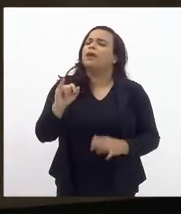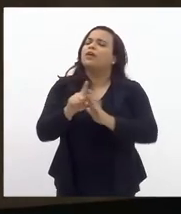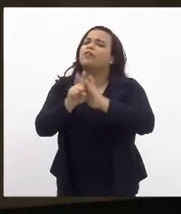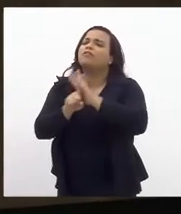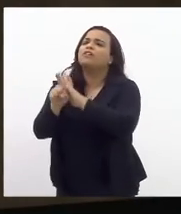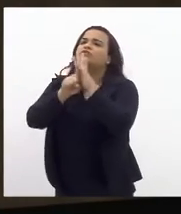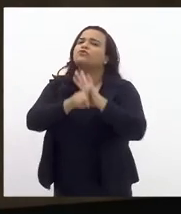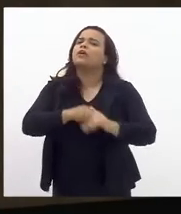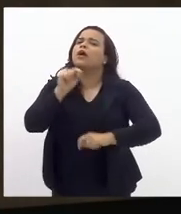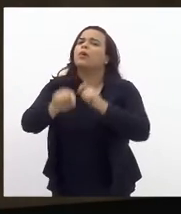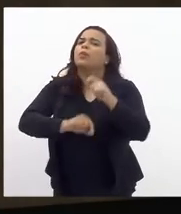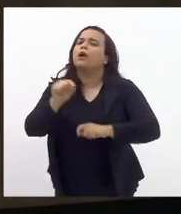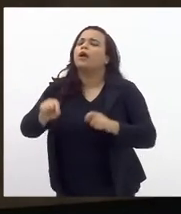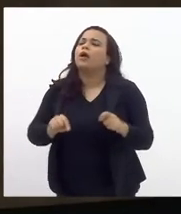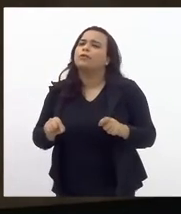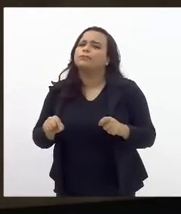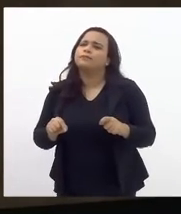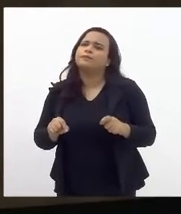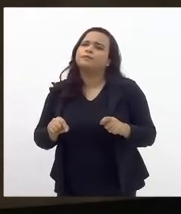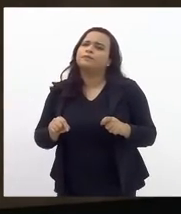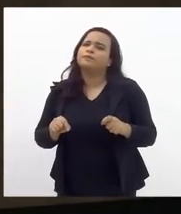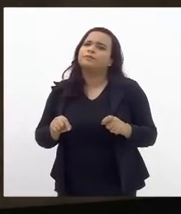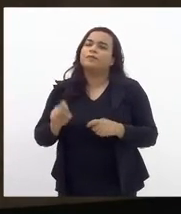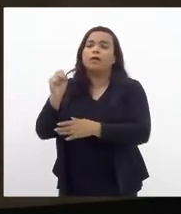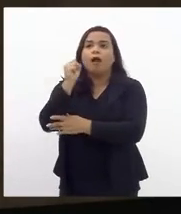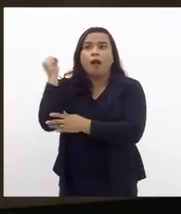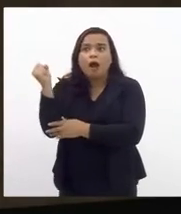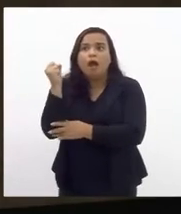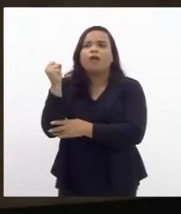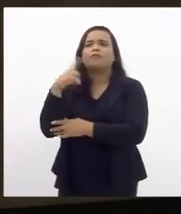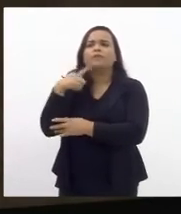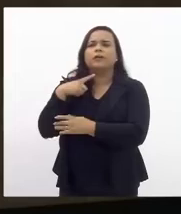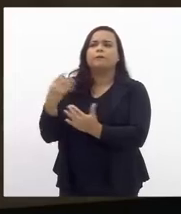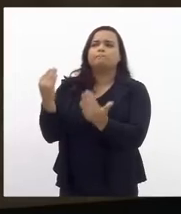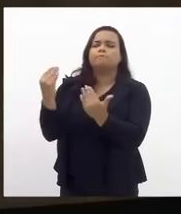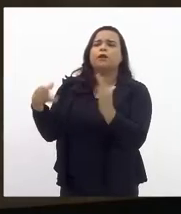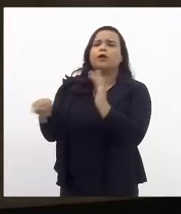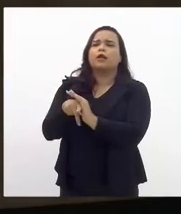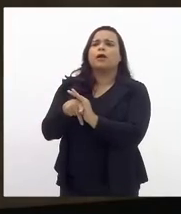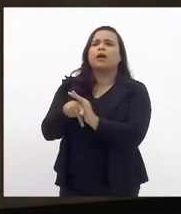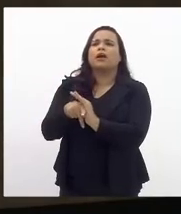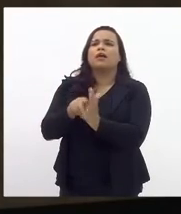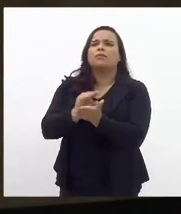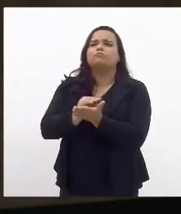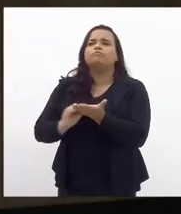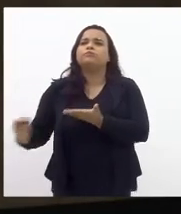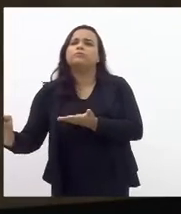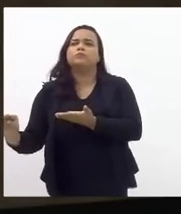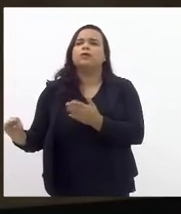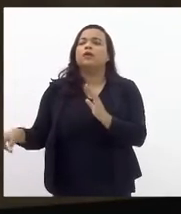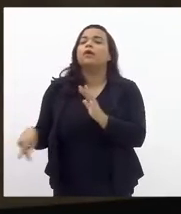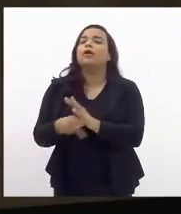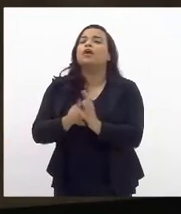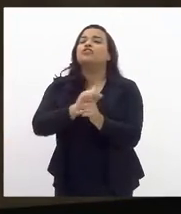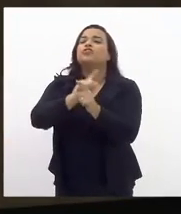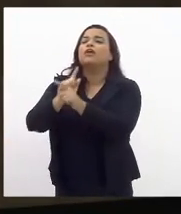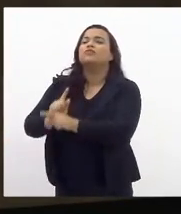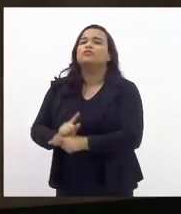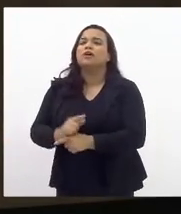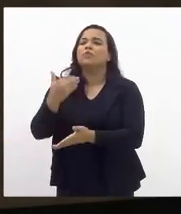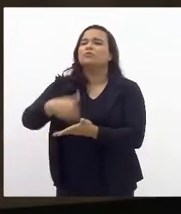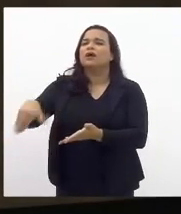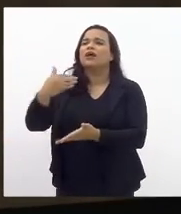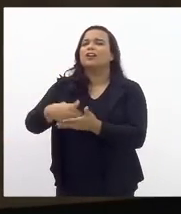investigar as gravíssimas suspeitas de desvios, por exemplo, na gestão da Secretaria de Estado